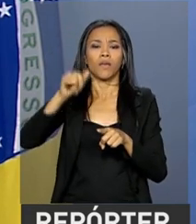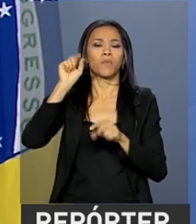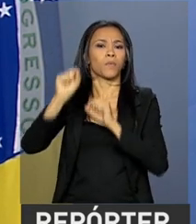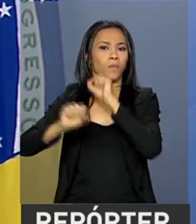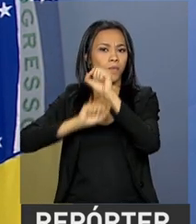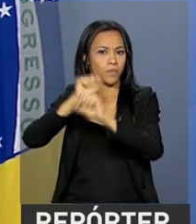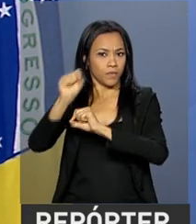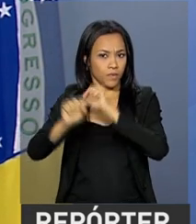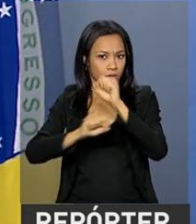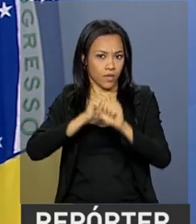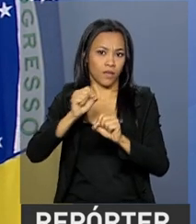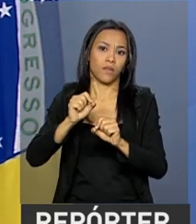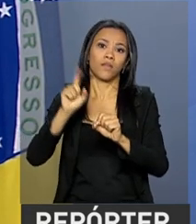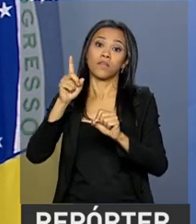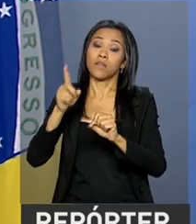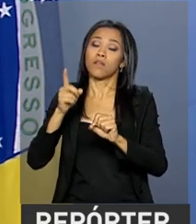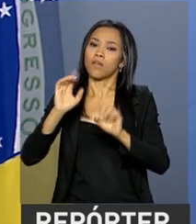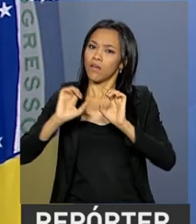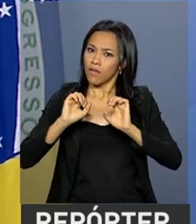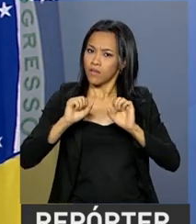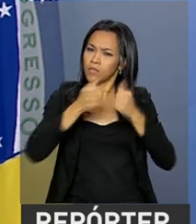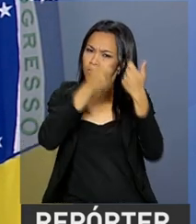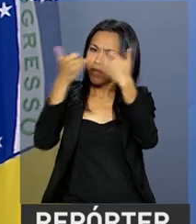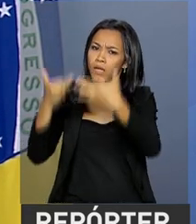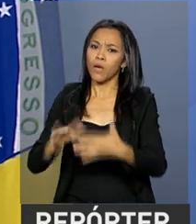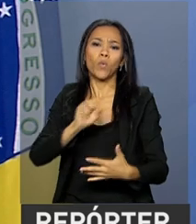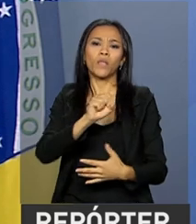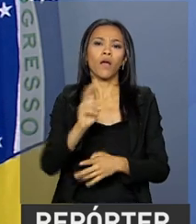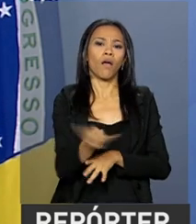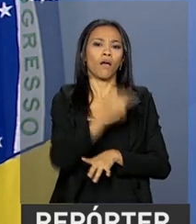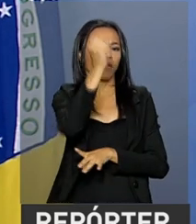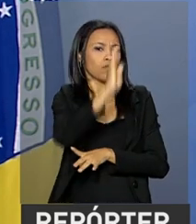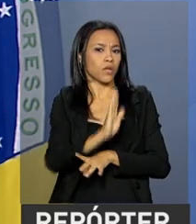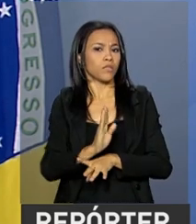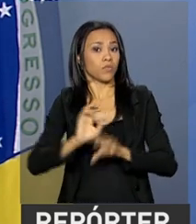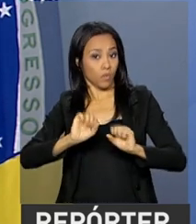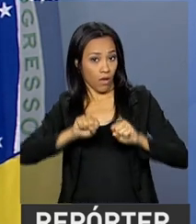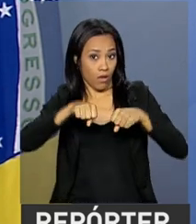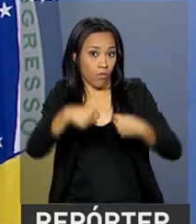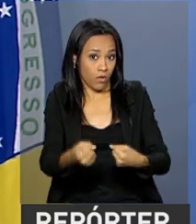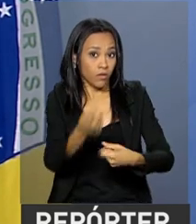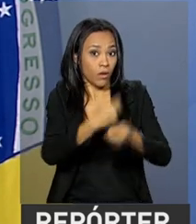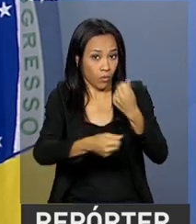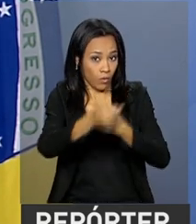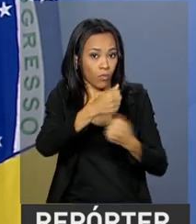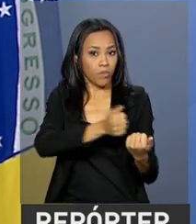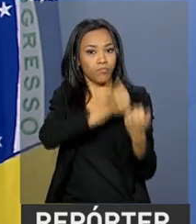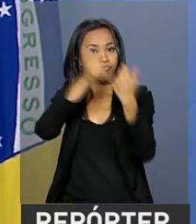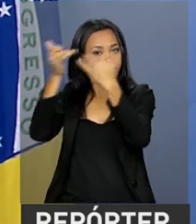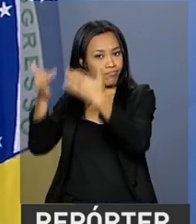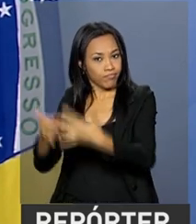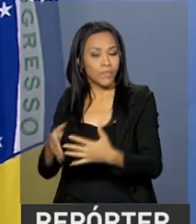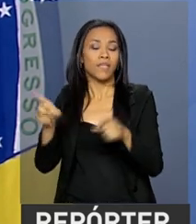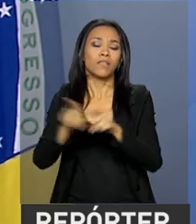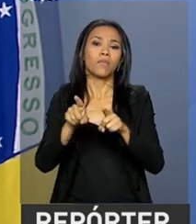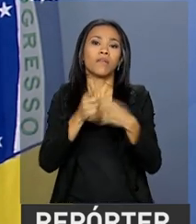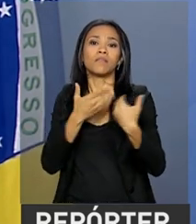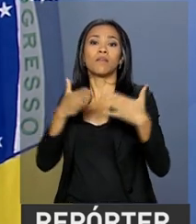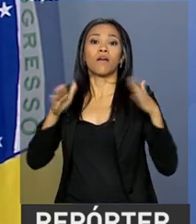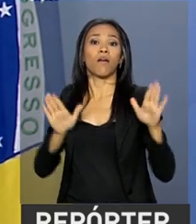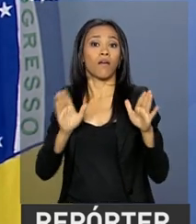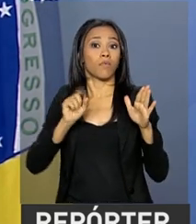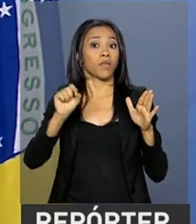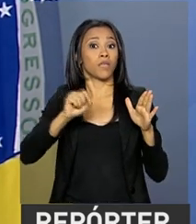mensagem sobre o momento de recuperação econômica do Brasil e as oportunidades que se abrem para a intensificação